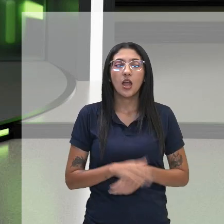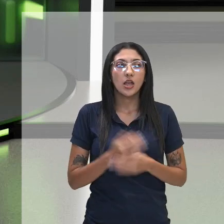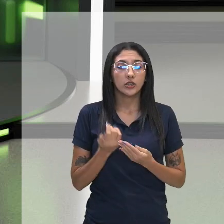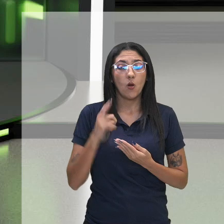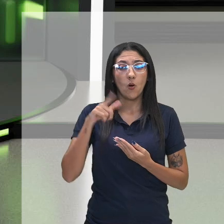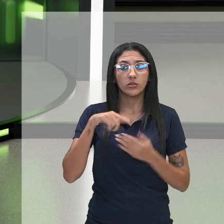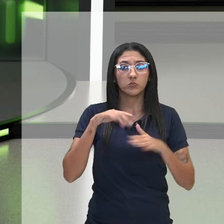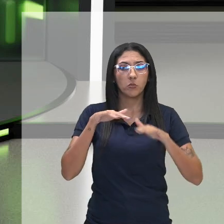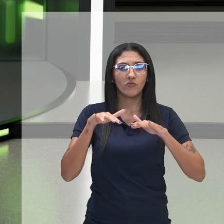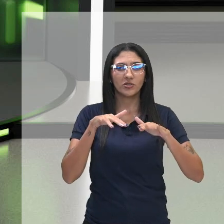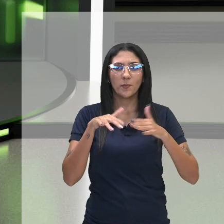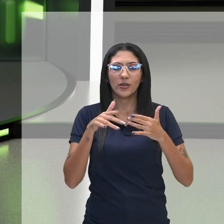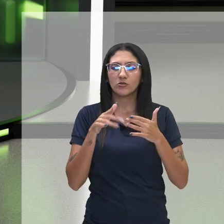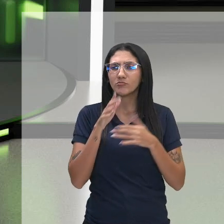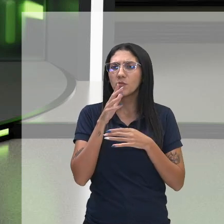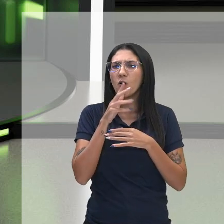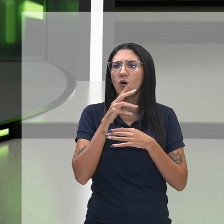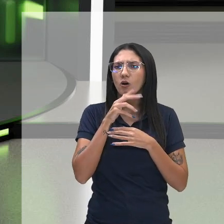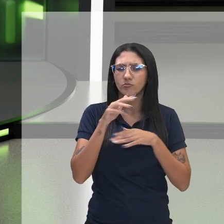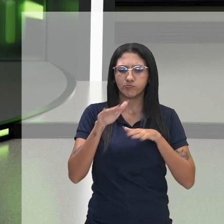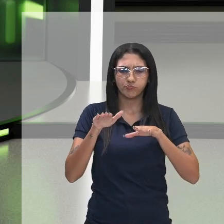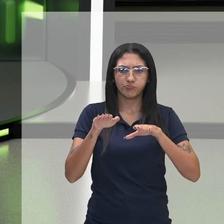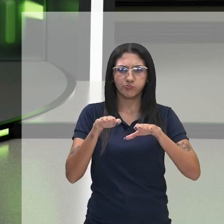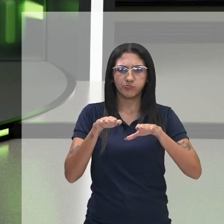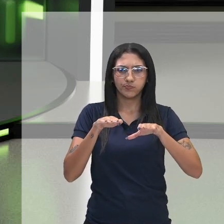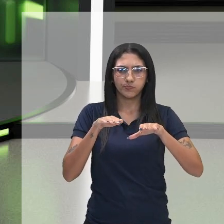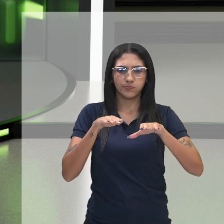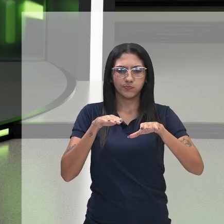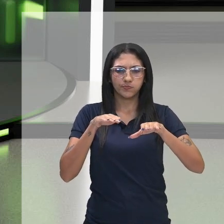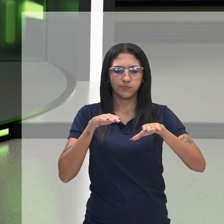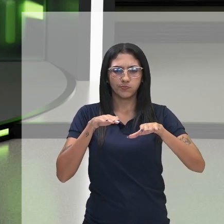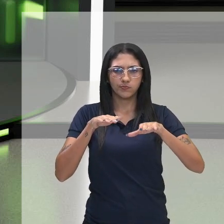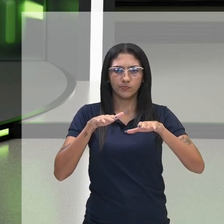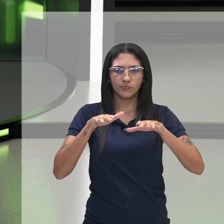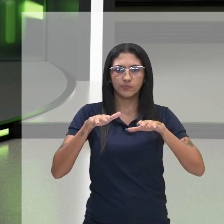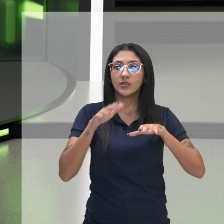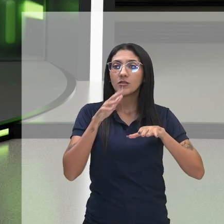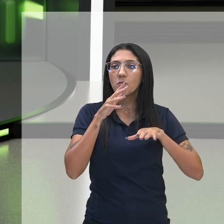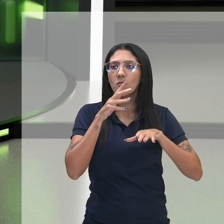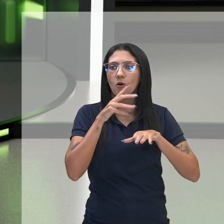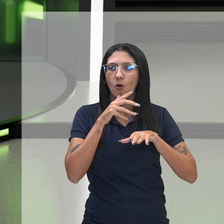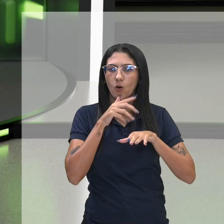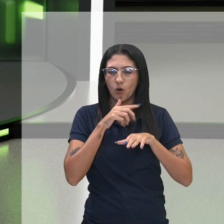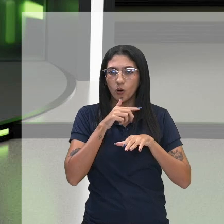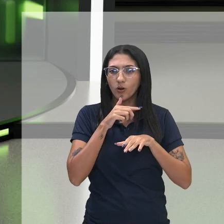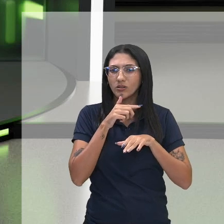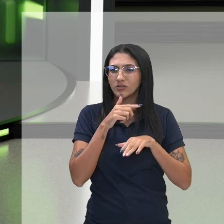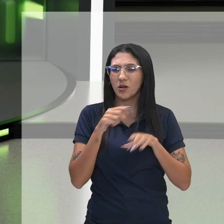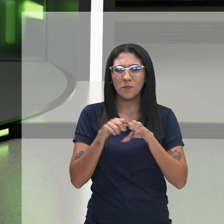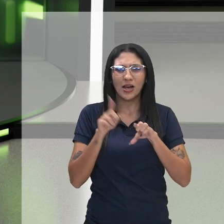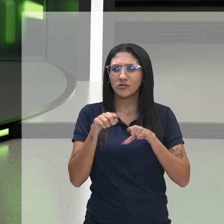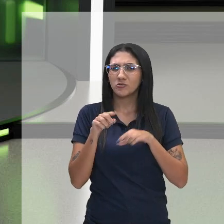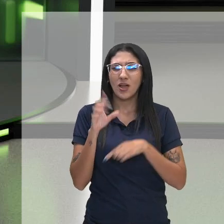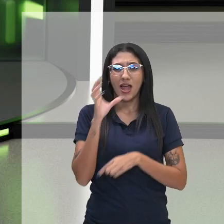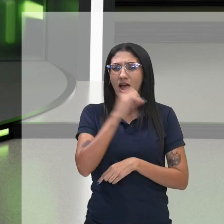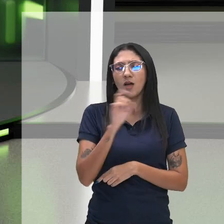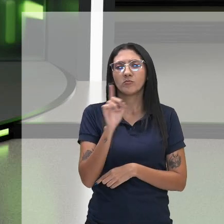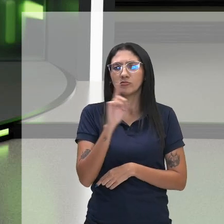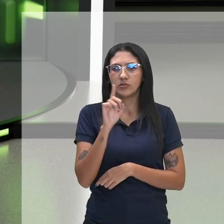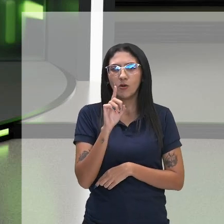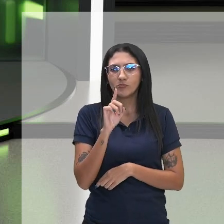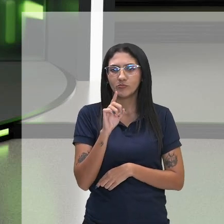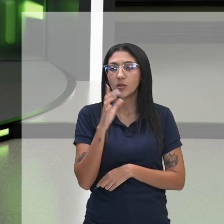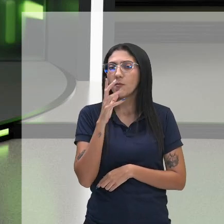esse movimento de uma forma lenta, né? A gente fala aqui desses movimentos que elas realizam, mas é algo muito lento que está